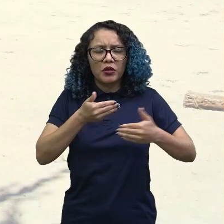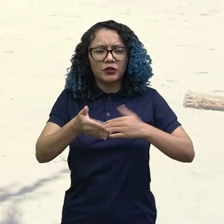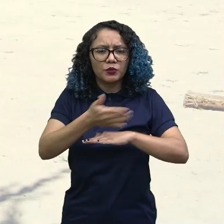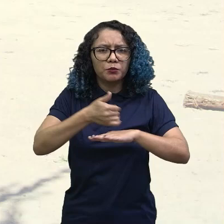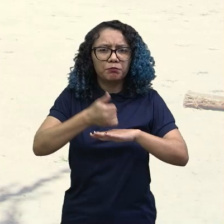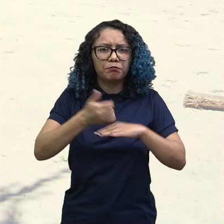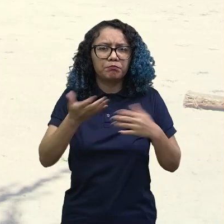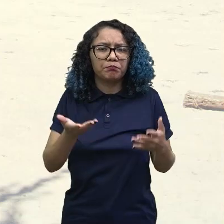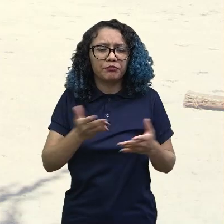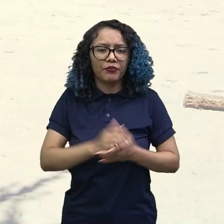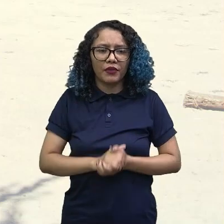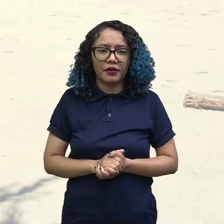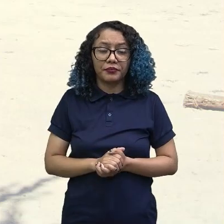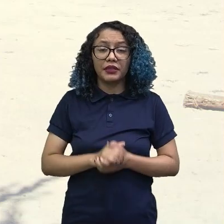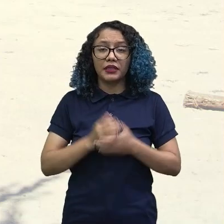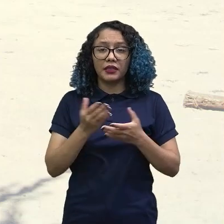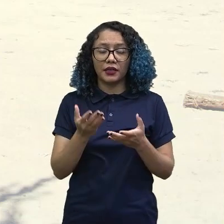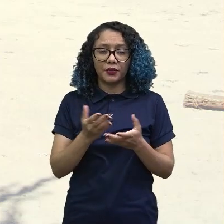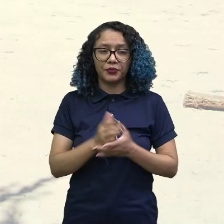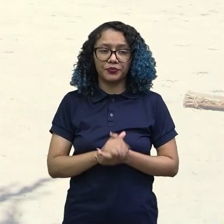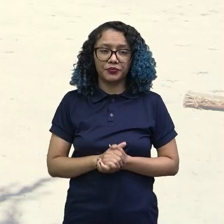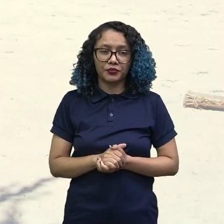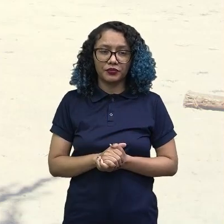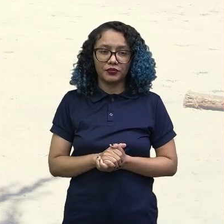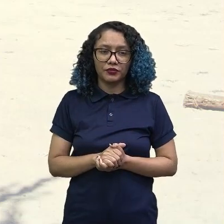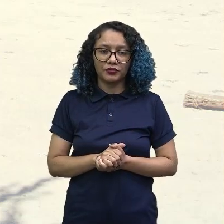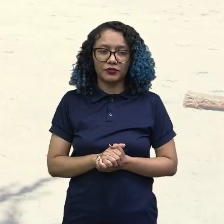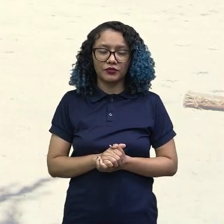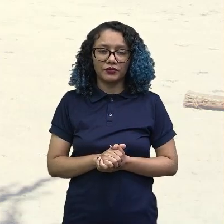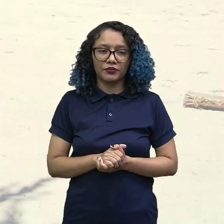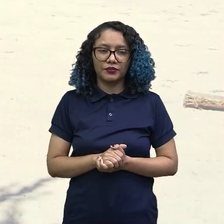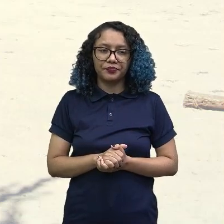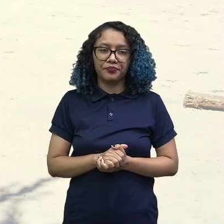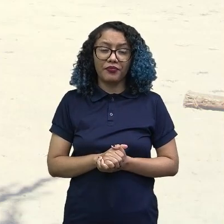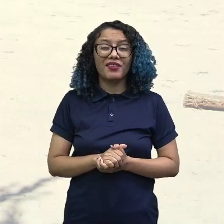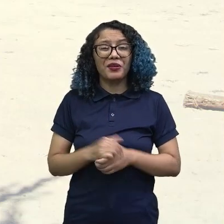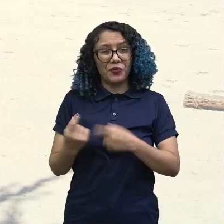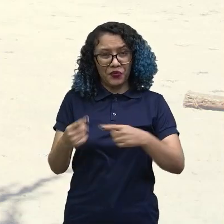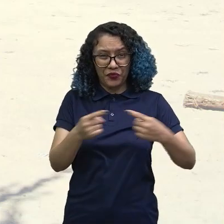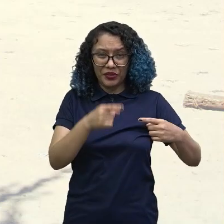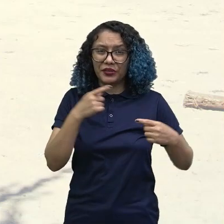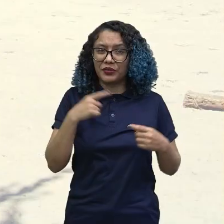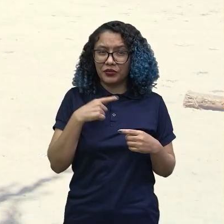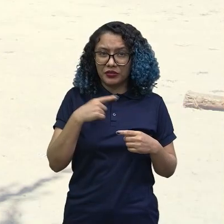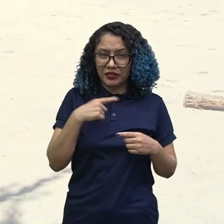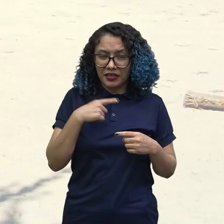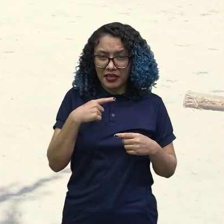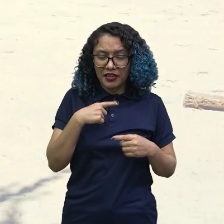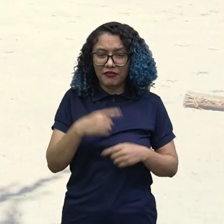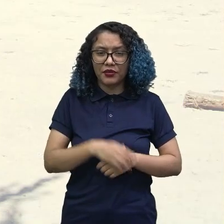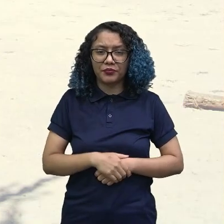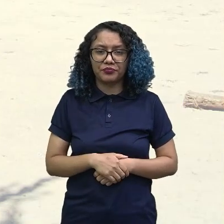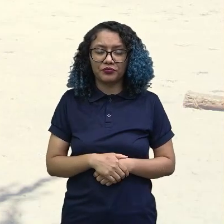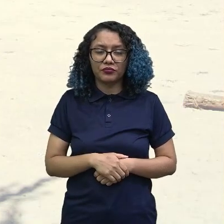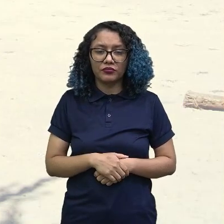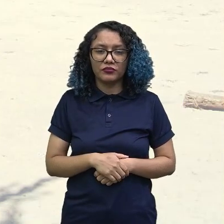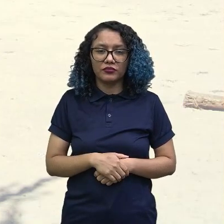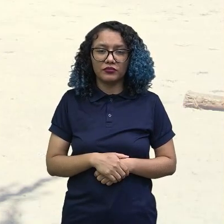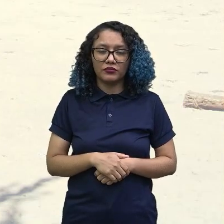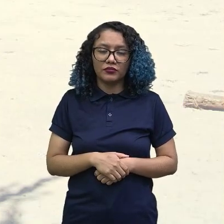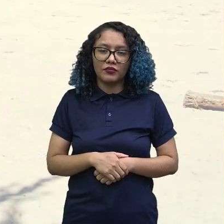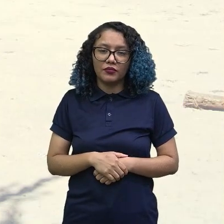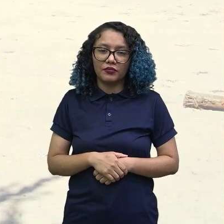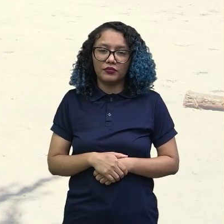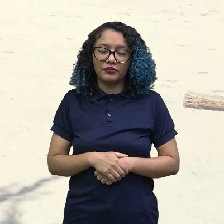chegada dos colonizadores europeus, ela trouxe conflitos, a ocupação territorial e a destruição de modos